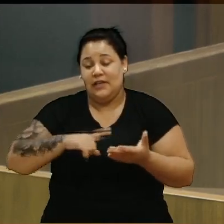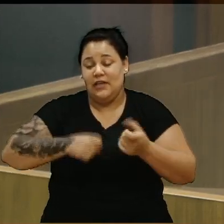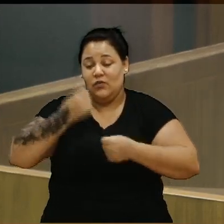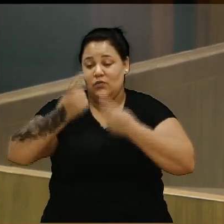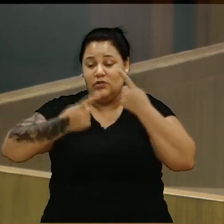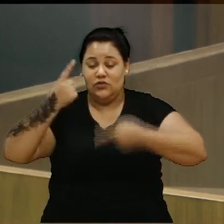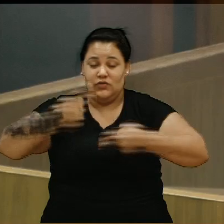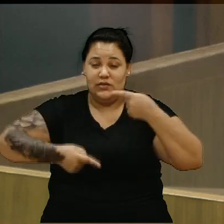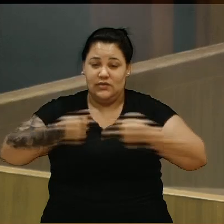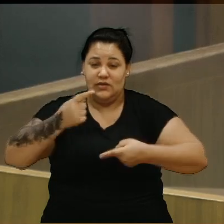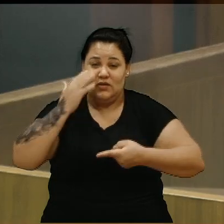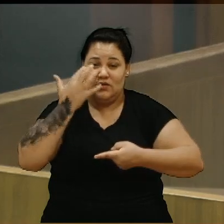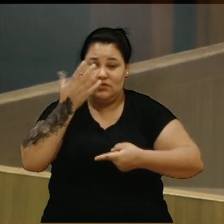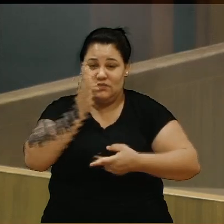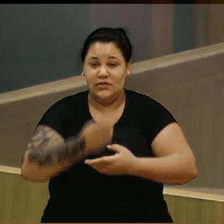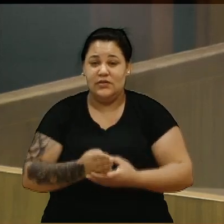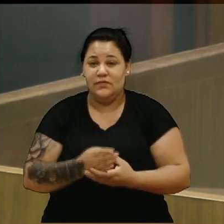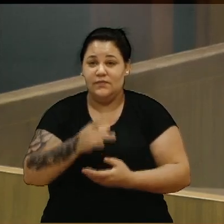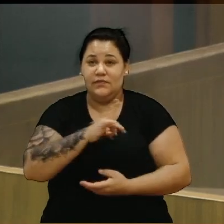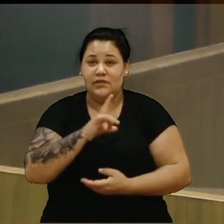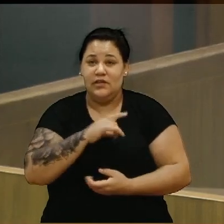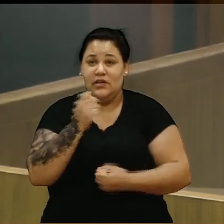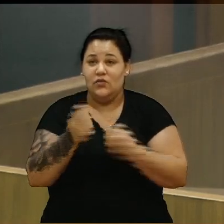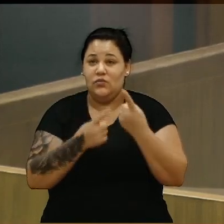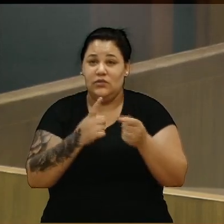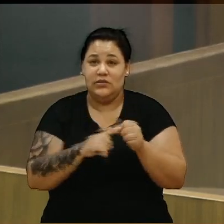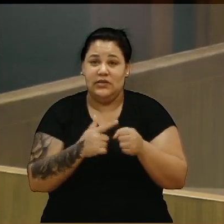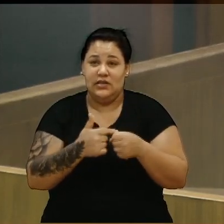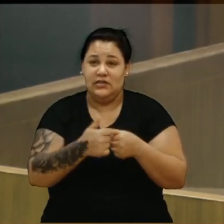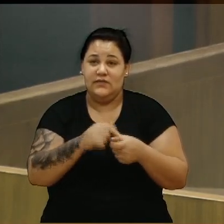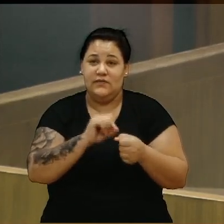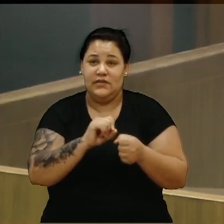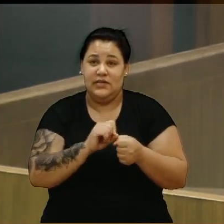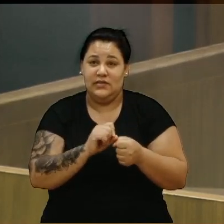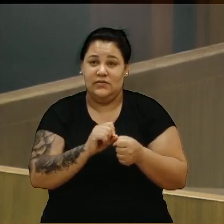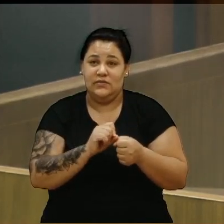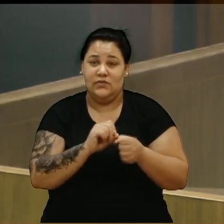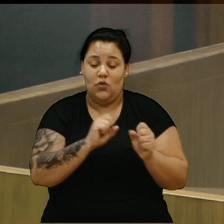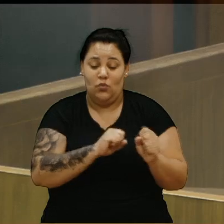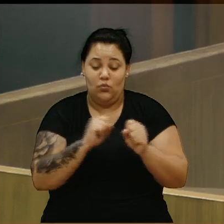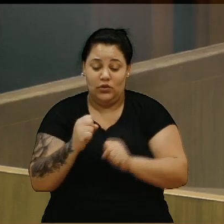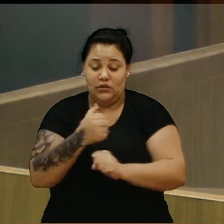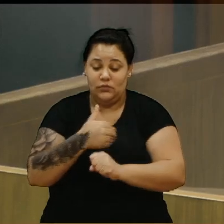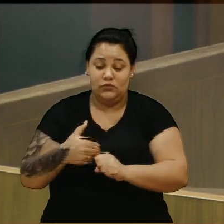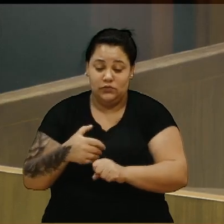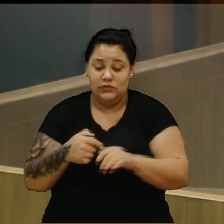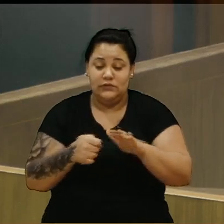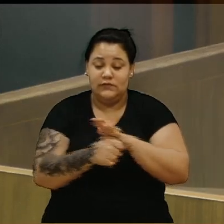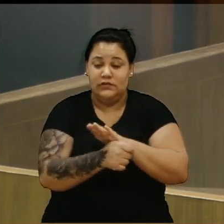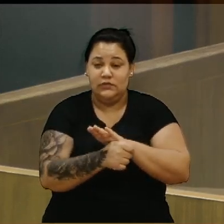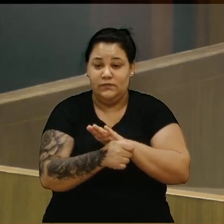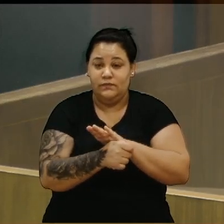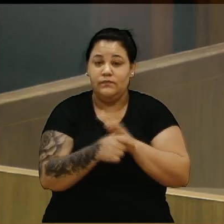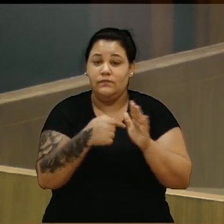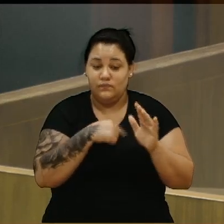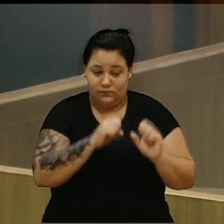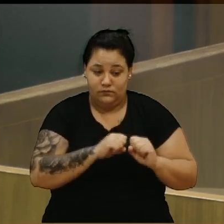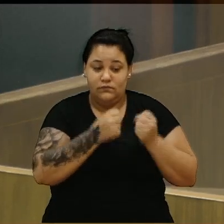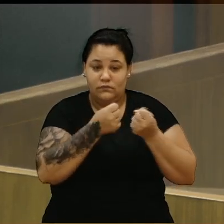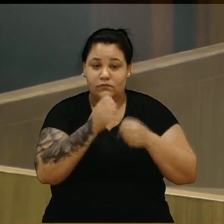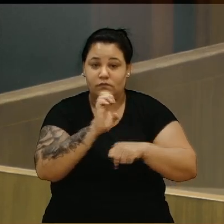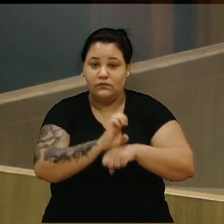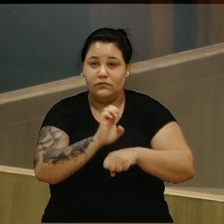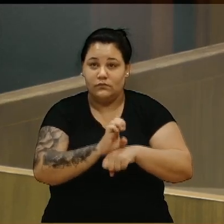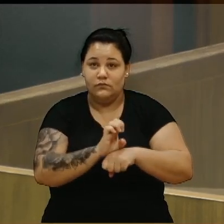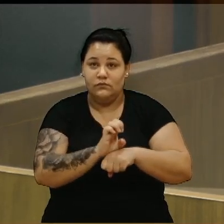Tem cidades, por exemplo, que aderiram à tarifa zero, onde o poder público investe, né? Então, eu defendo que o Estado financie